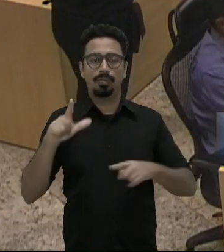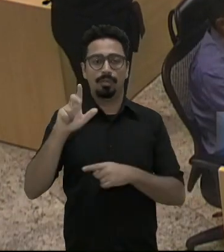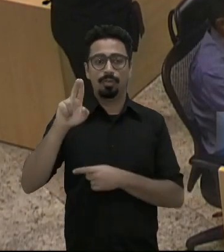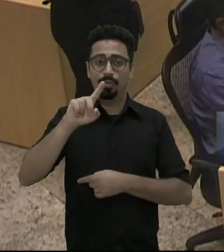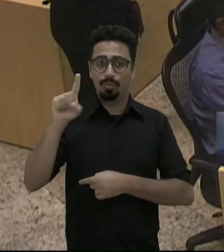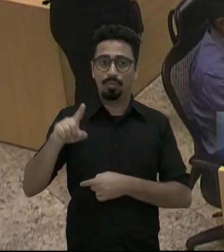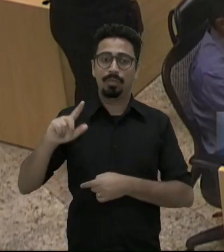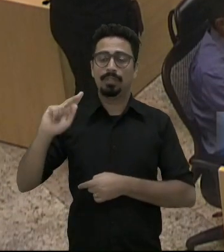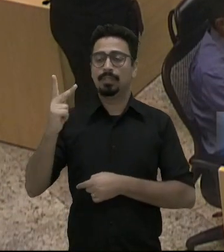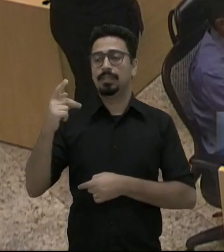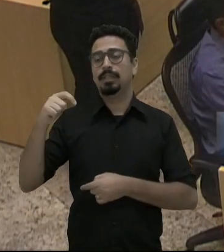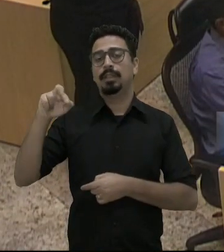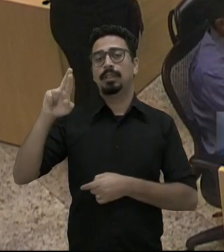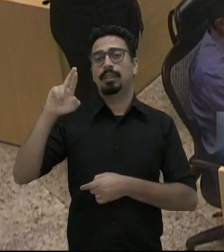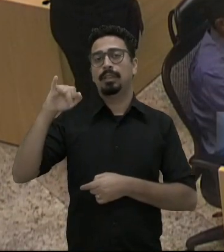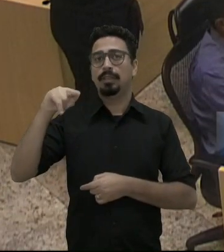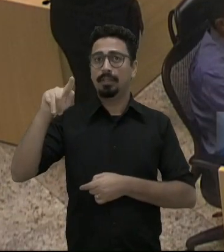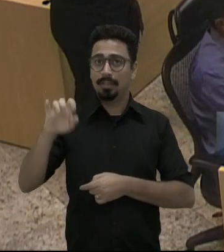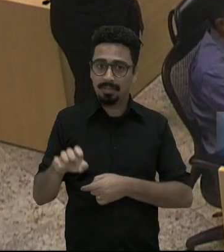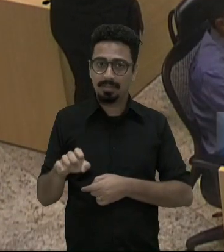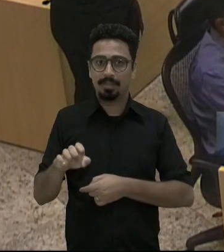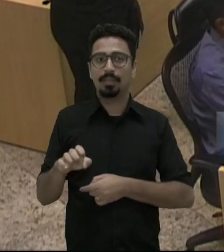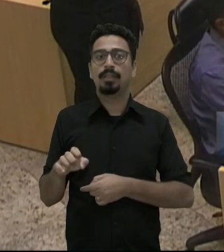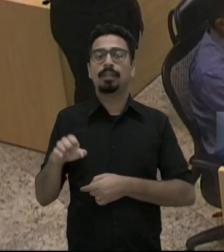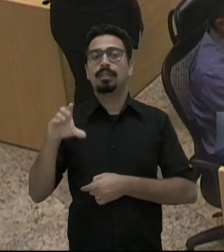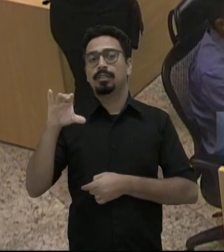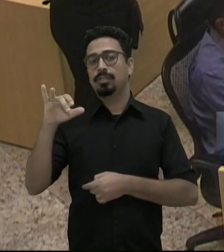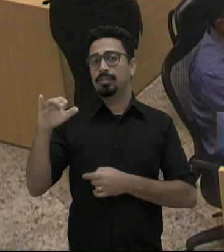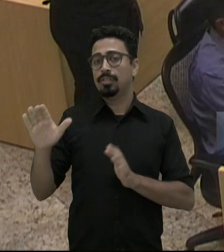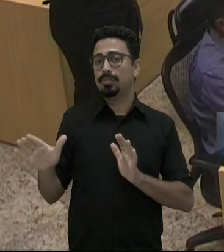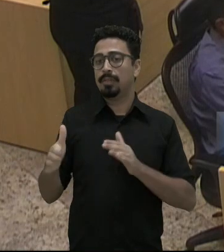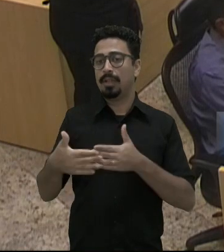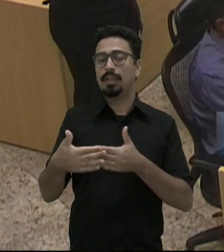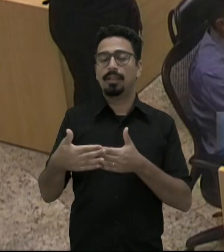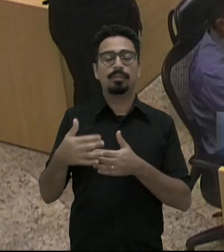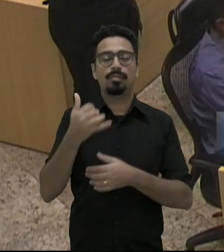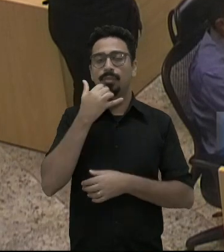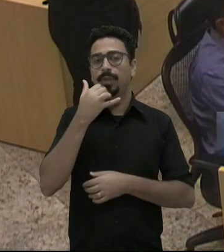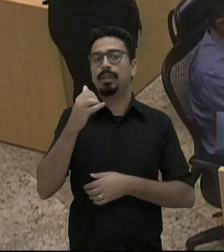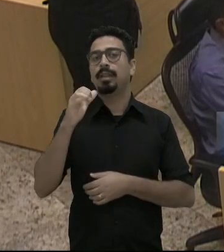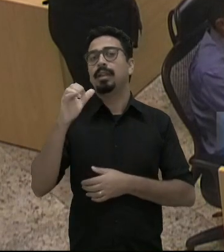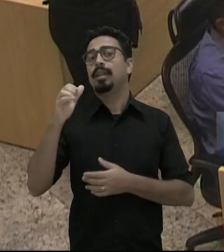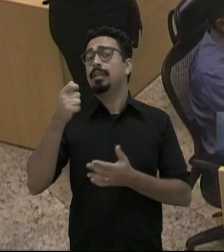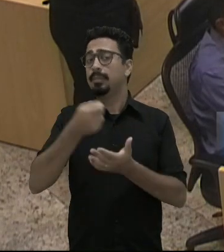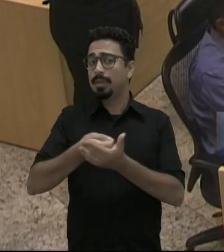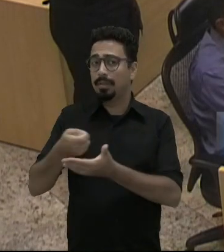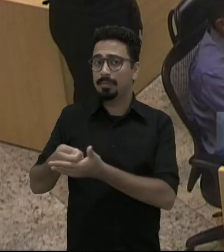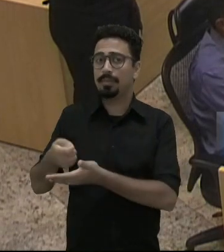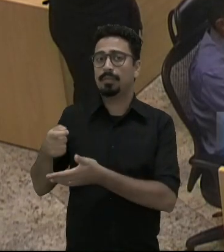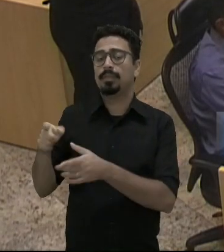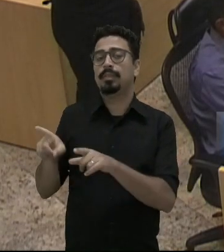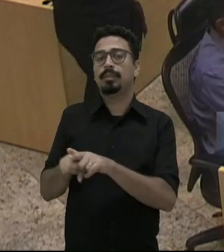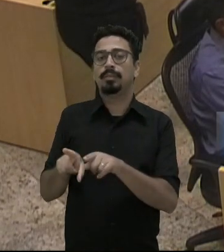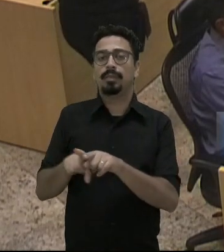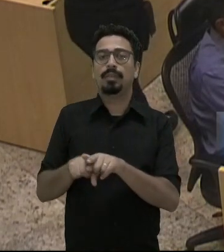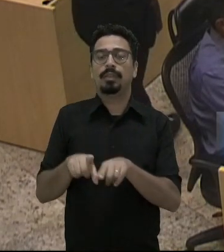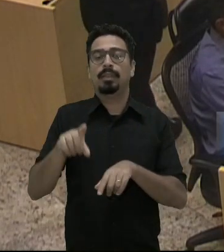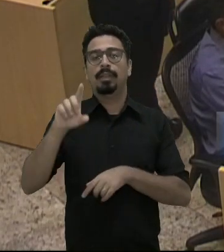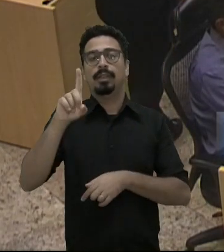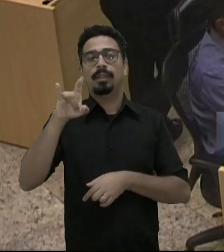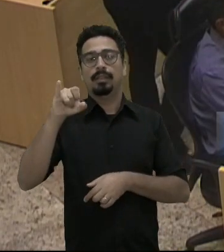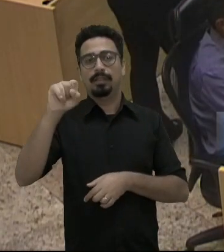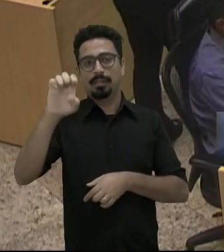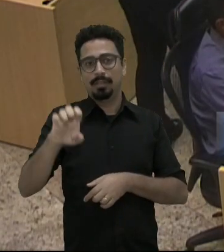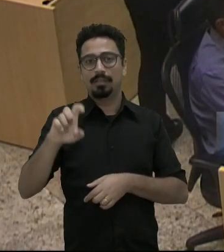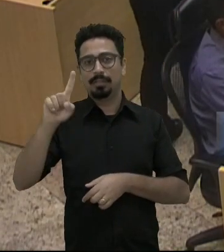Pinheiro. A operadora de caixa Stephanie Moreira Franco Alves. A cerimonialista Deise Dayana